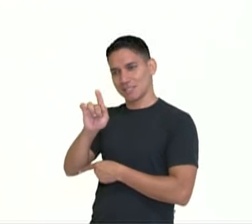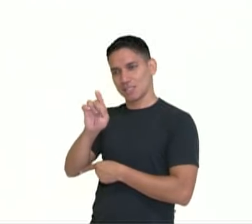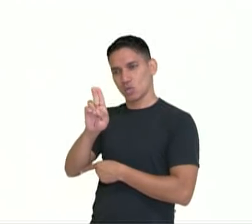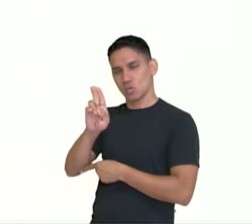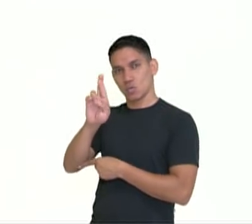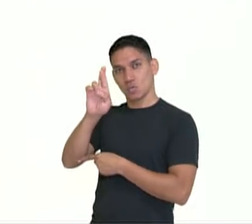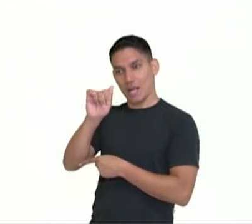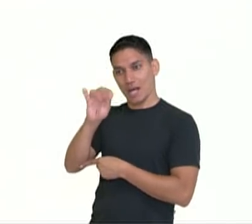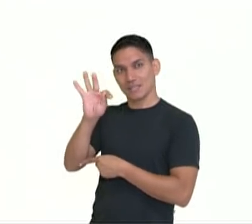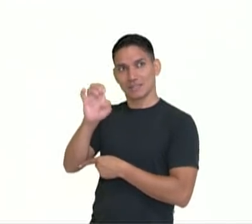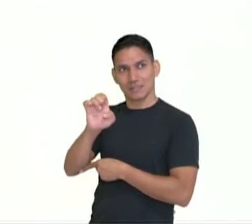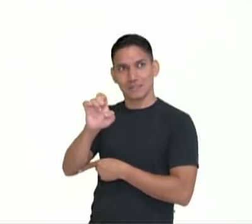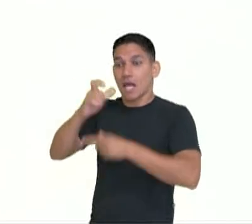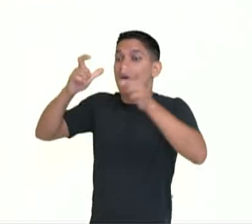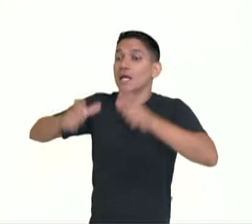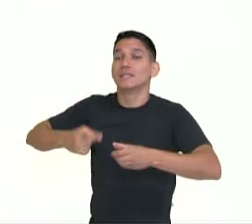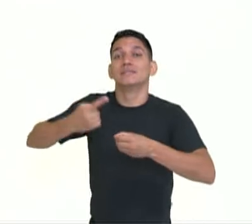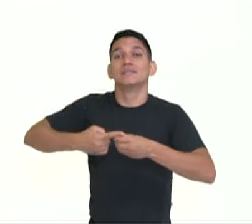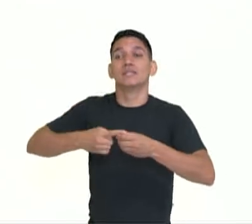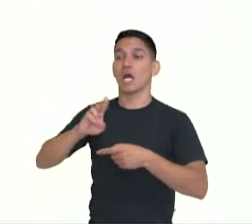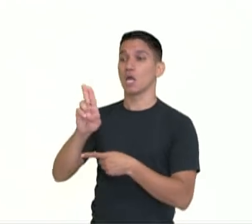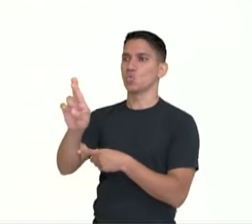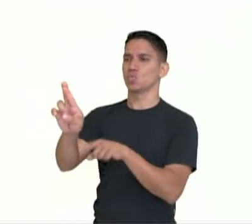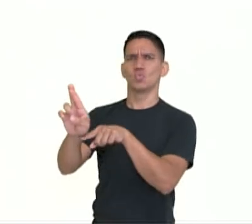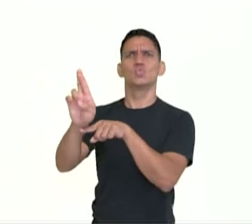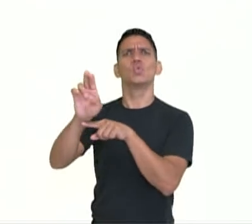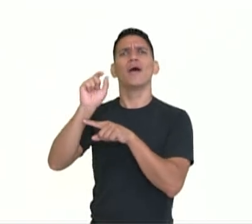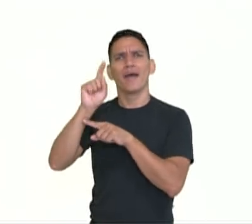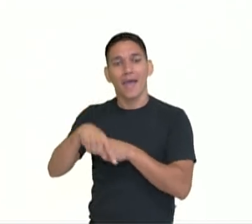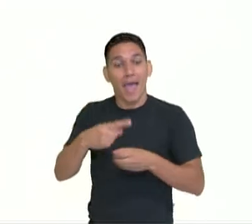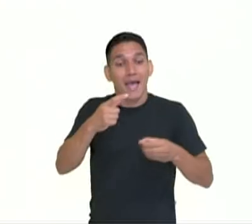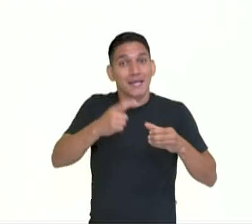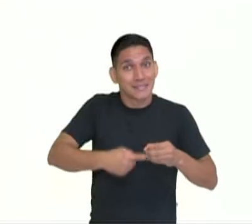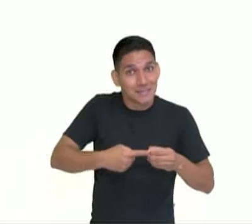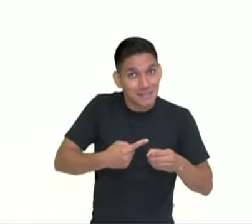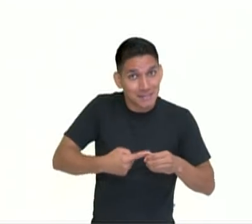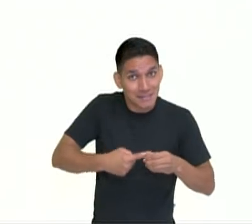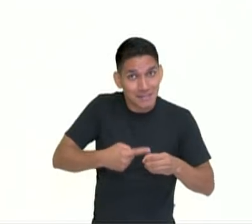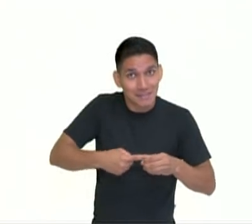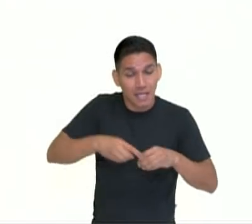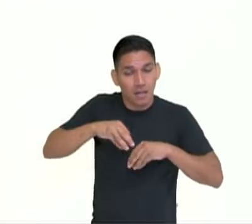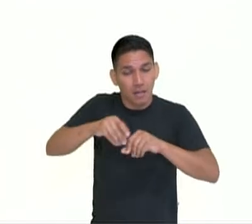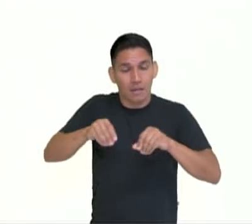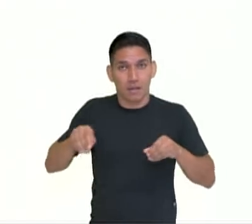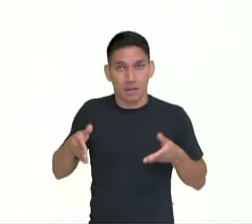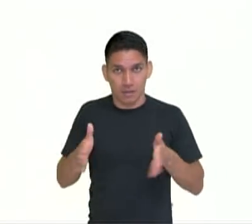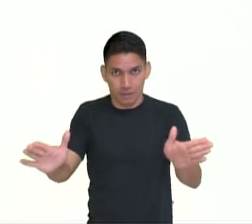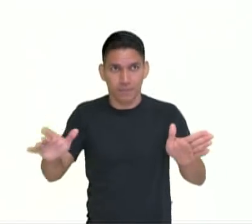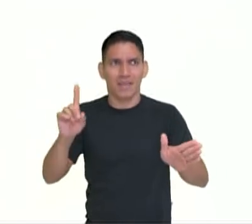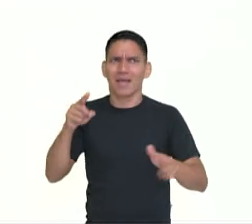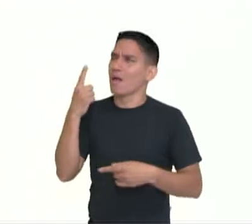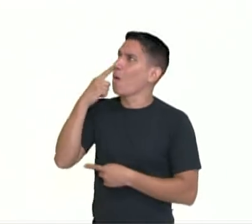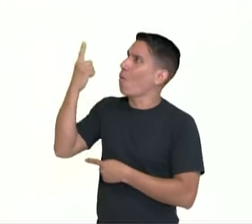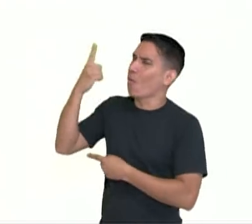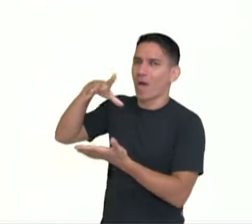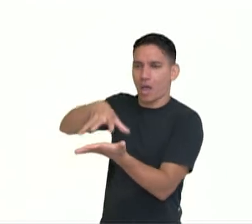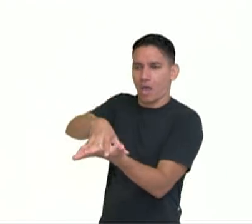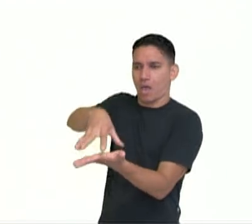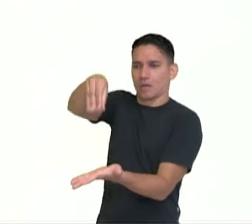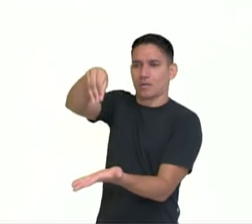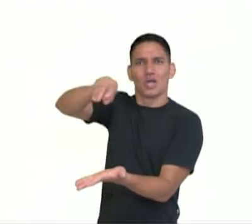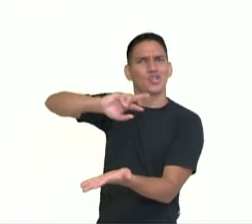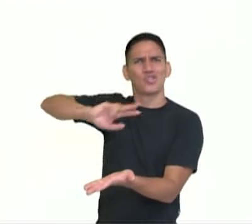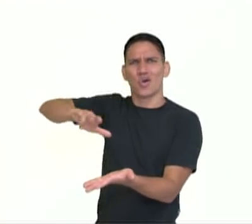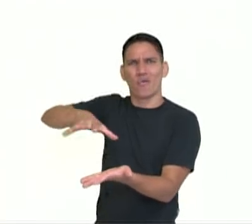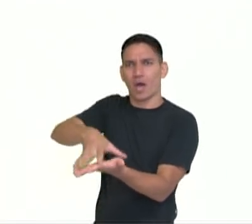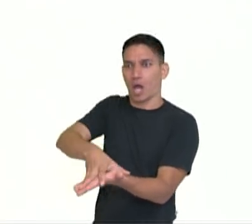nome de uma cidade da Mesopotâmia. Tá? Esses zigurates eram enormes pirâmides truncadas. Não é aquela pirâmide retinha,